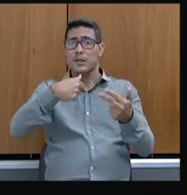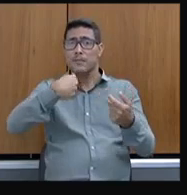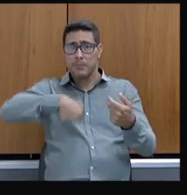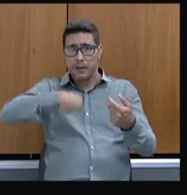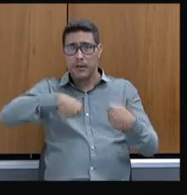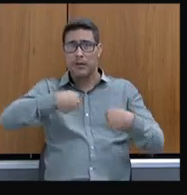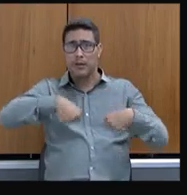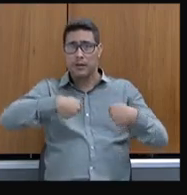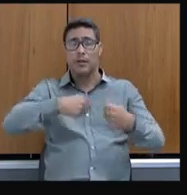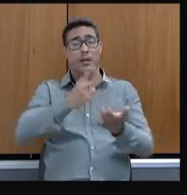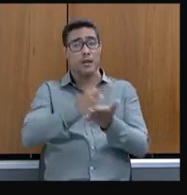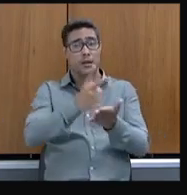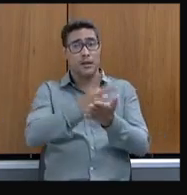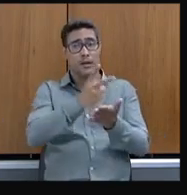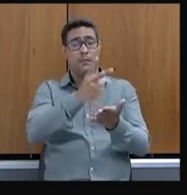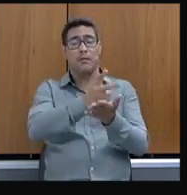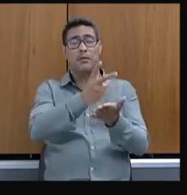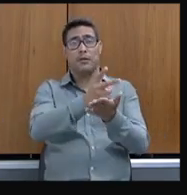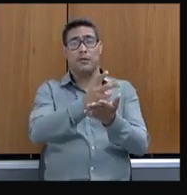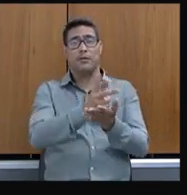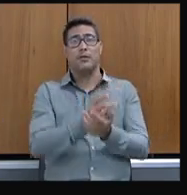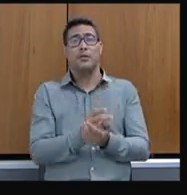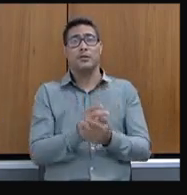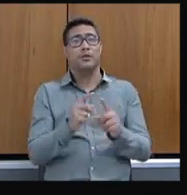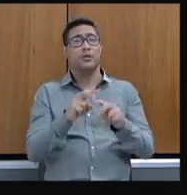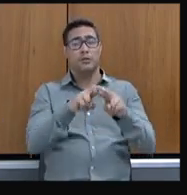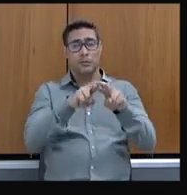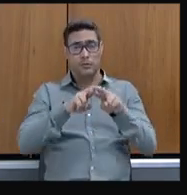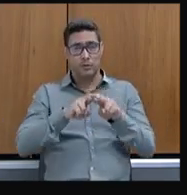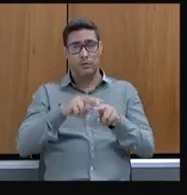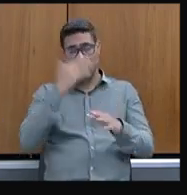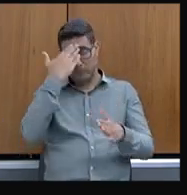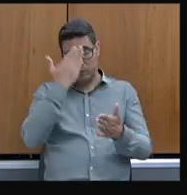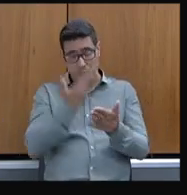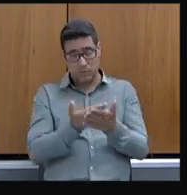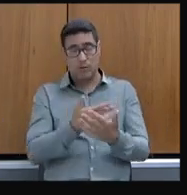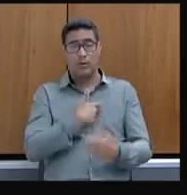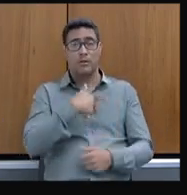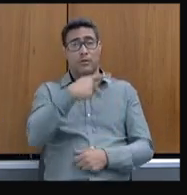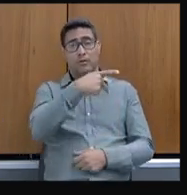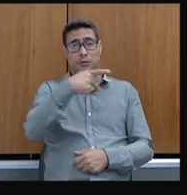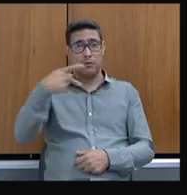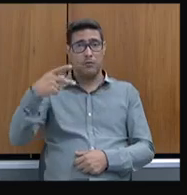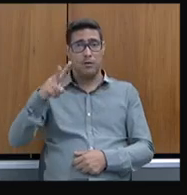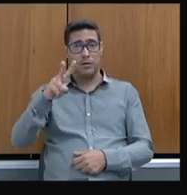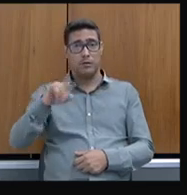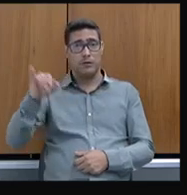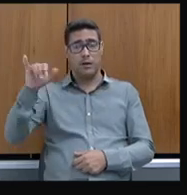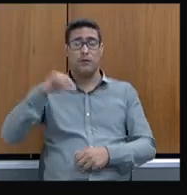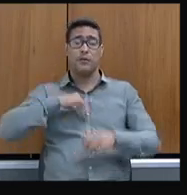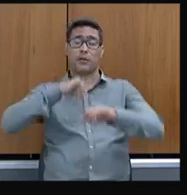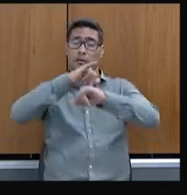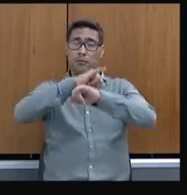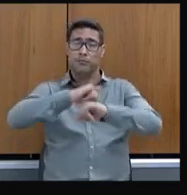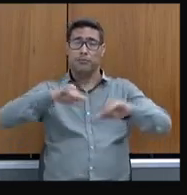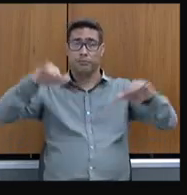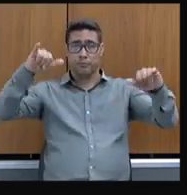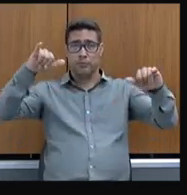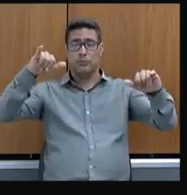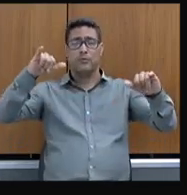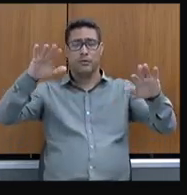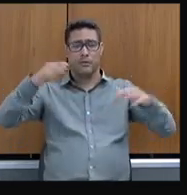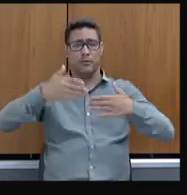eu acredito que o nosso Presidente vai fazer aí essa publicação logo eu quero deixar um abraço aqui